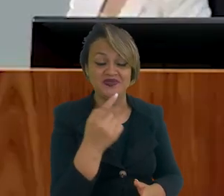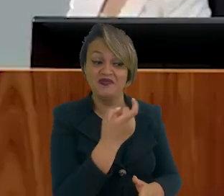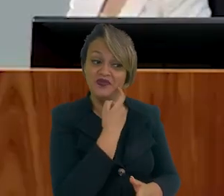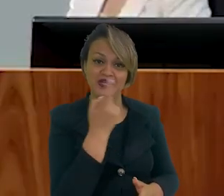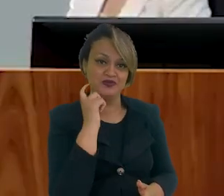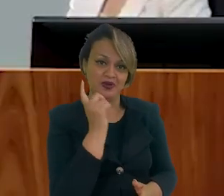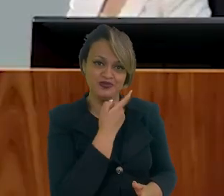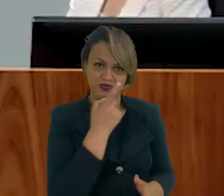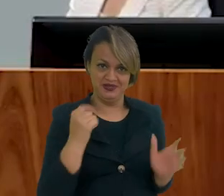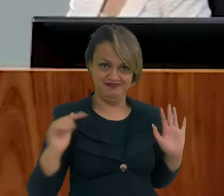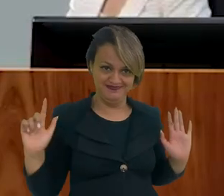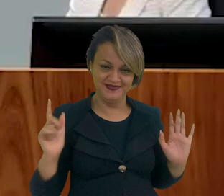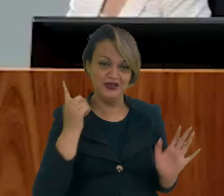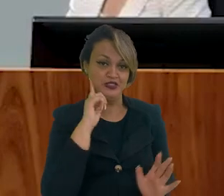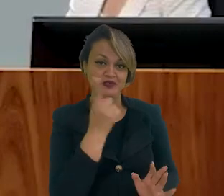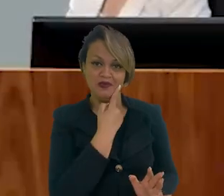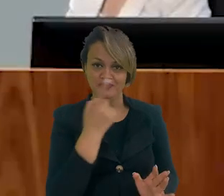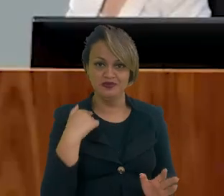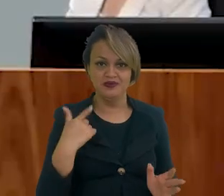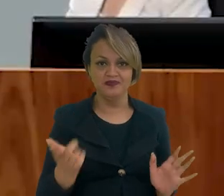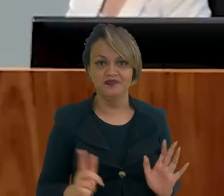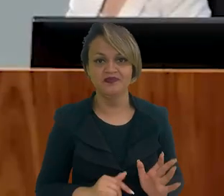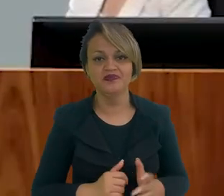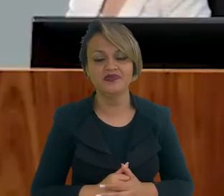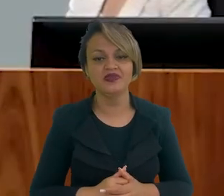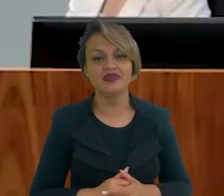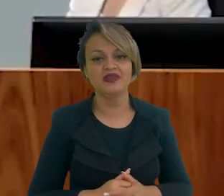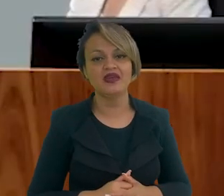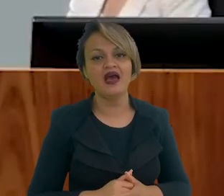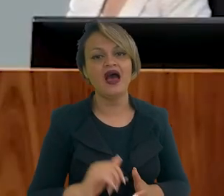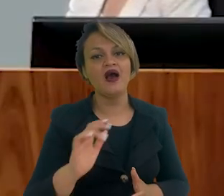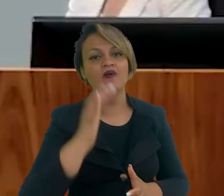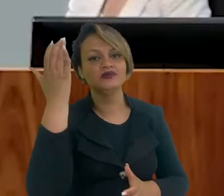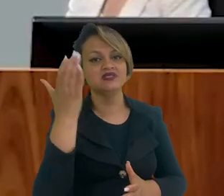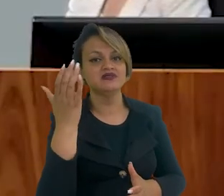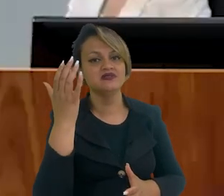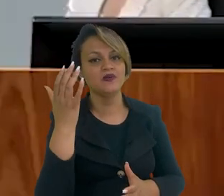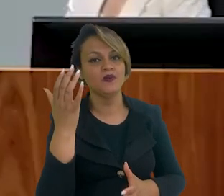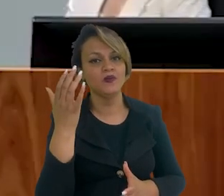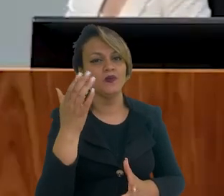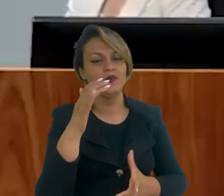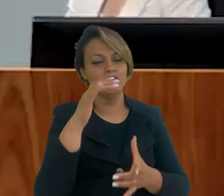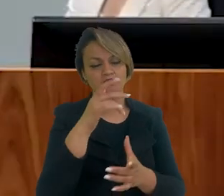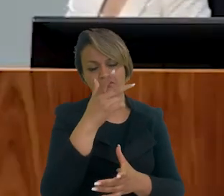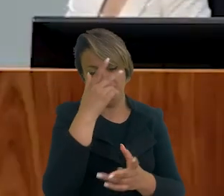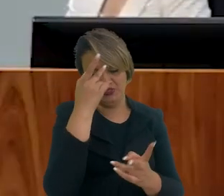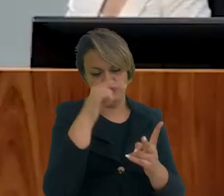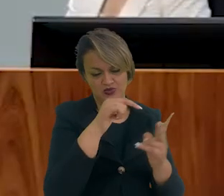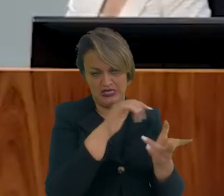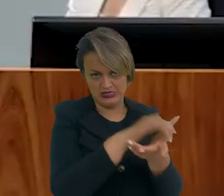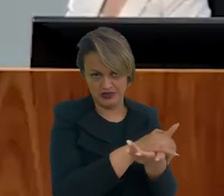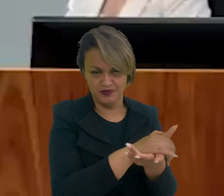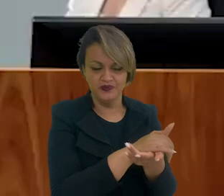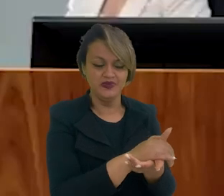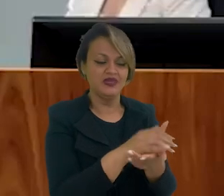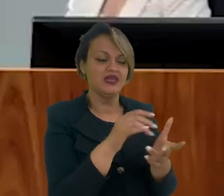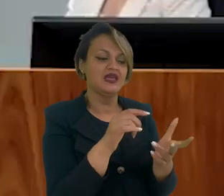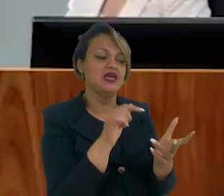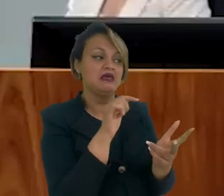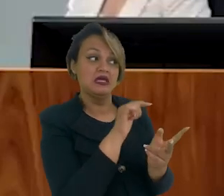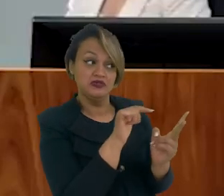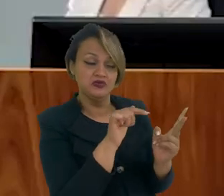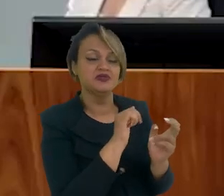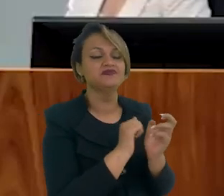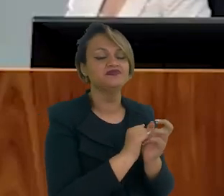né Acho que as pessoas não vão mais falar comigo mas aconteceu no meu escritório mas eu acho que foi para o bem né um